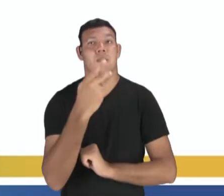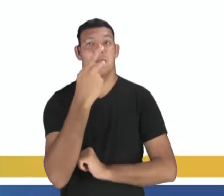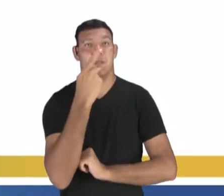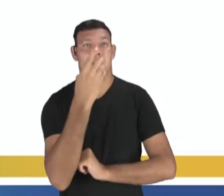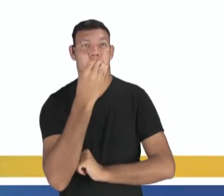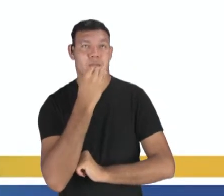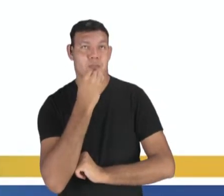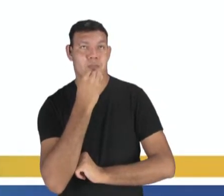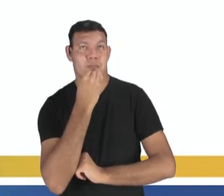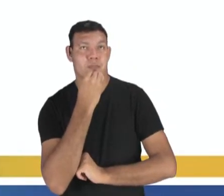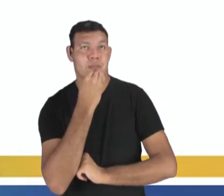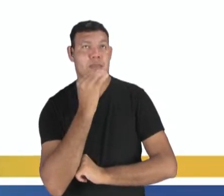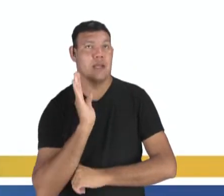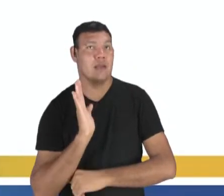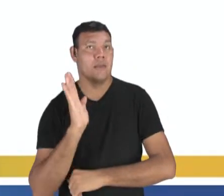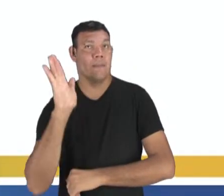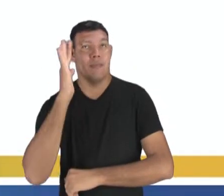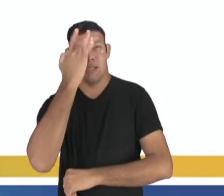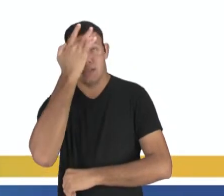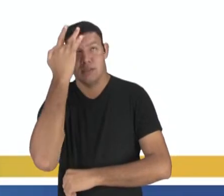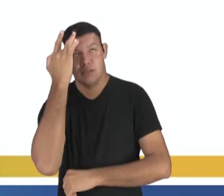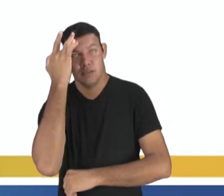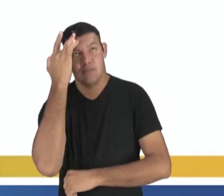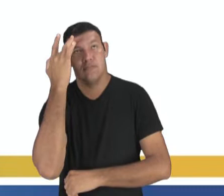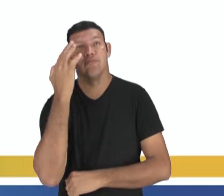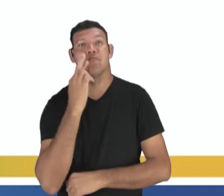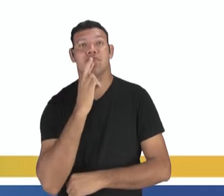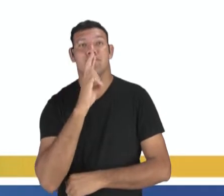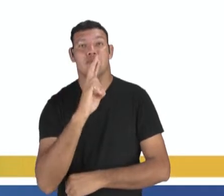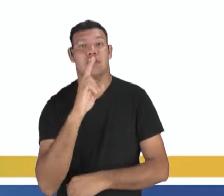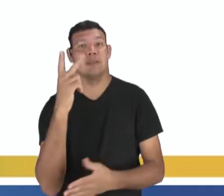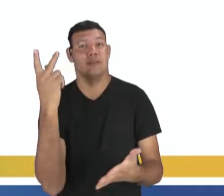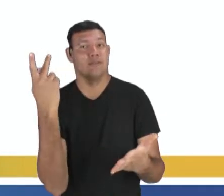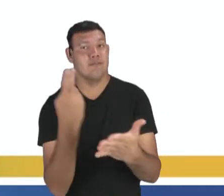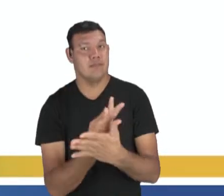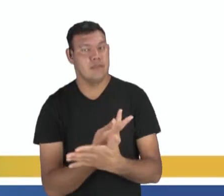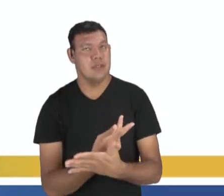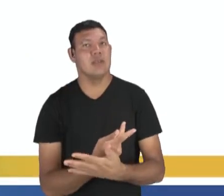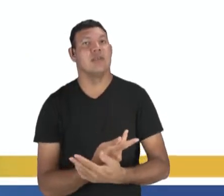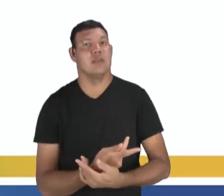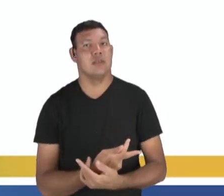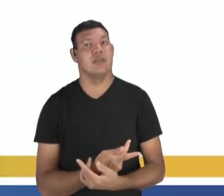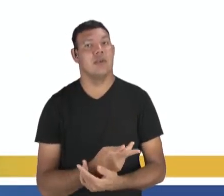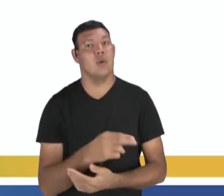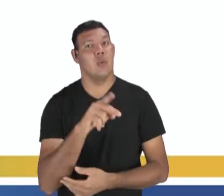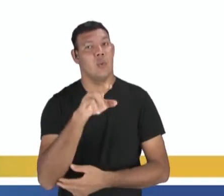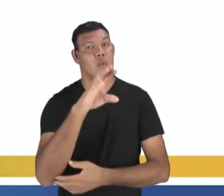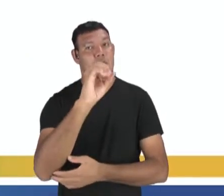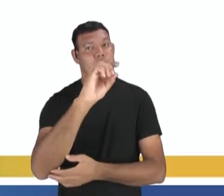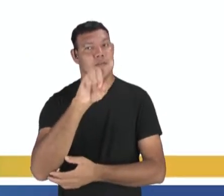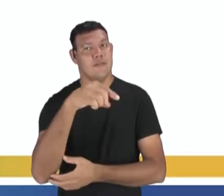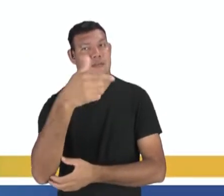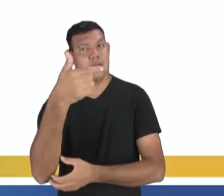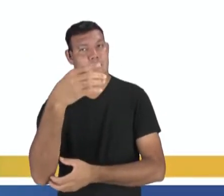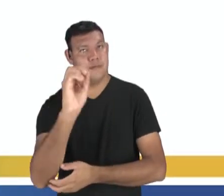errar uma resposta AD 0,20